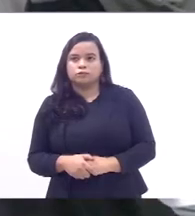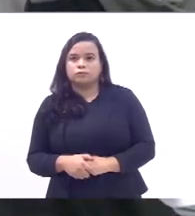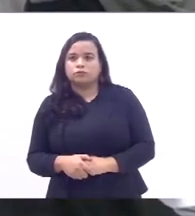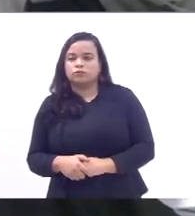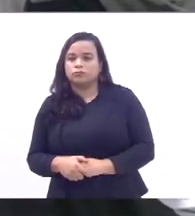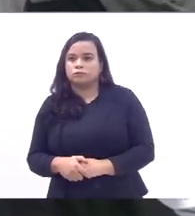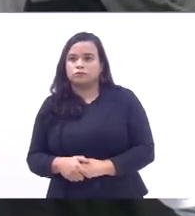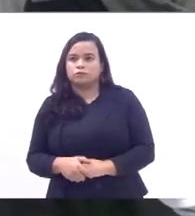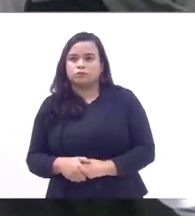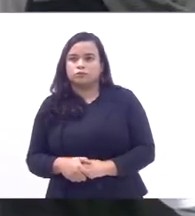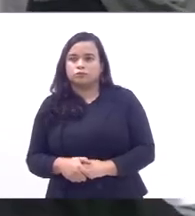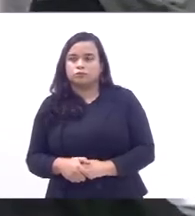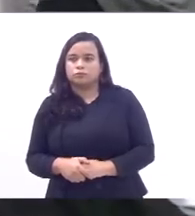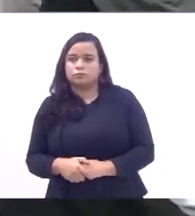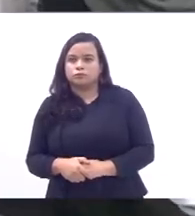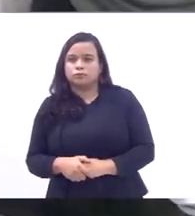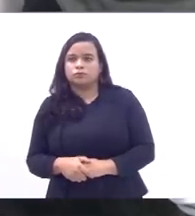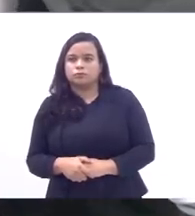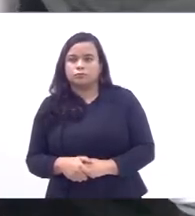Peraí.